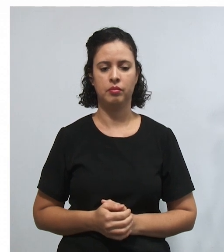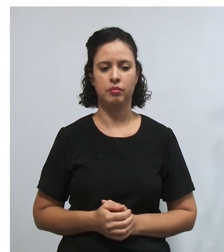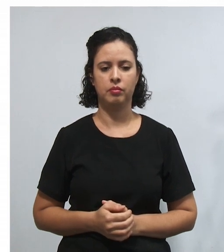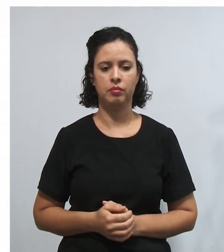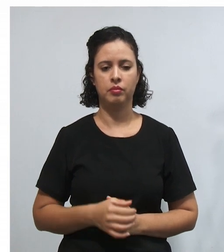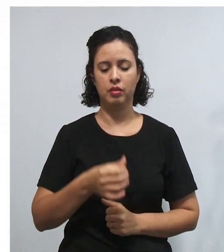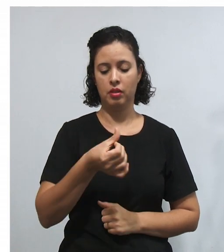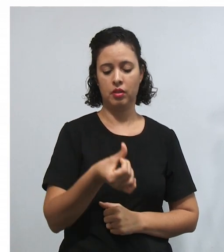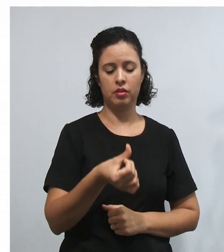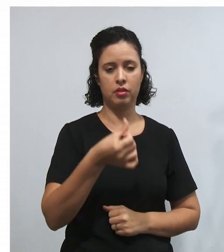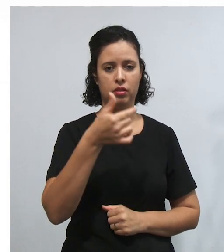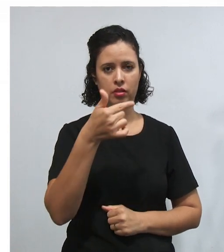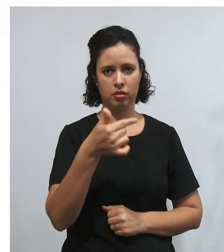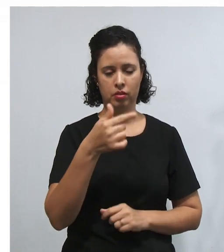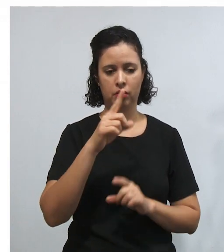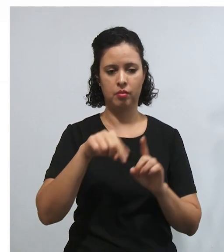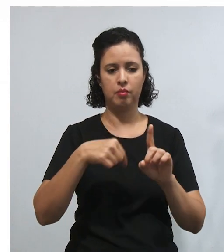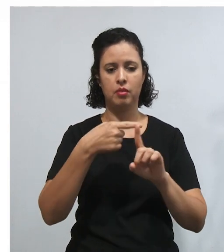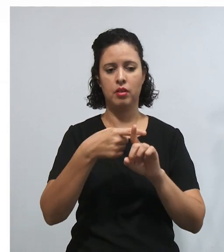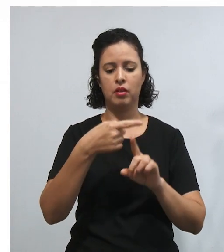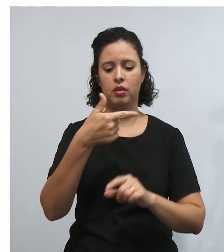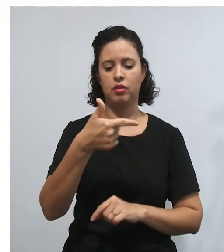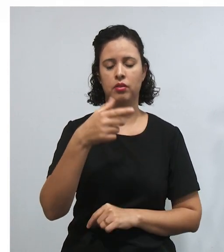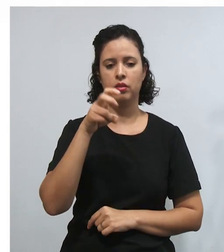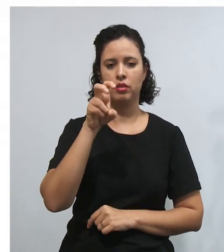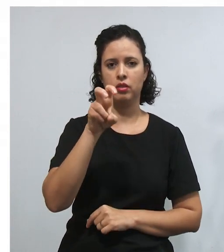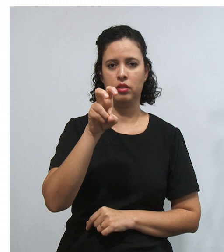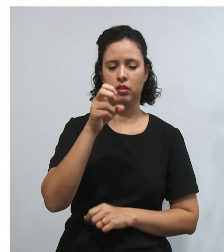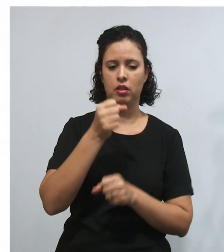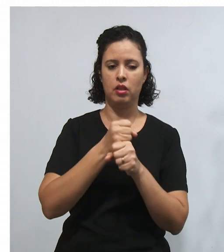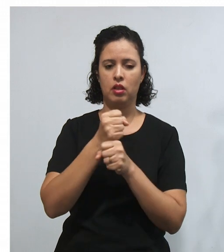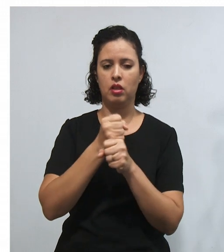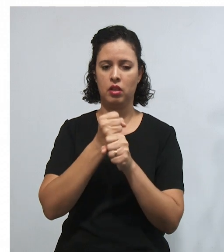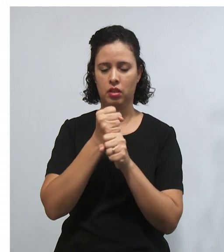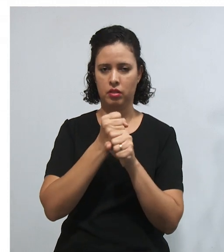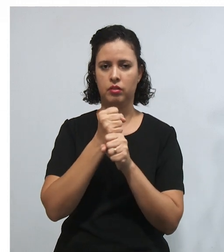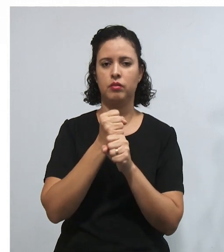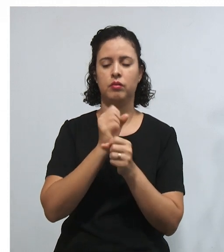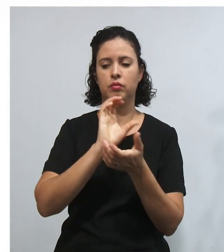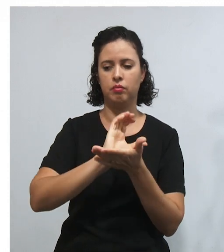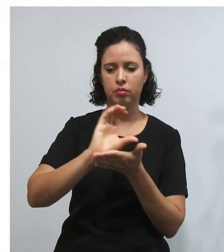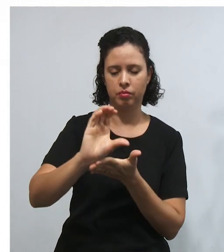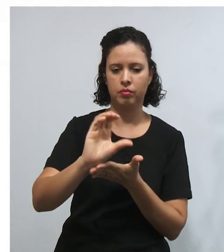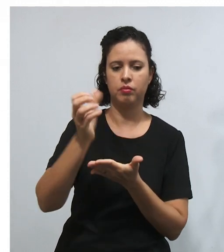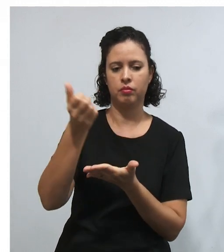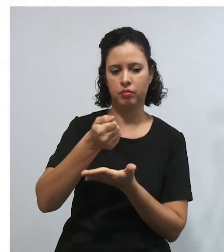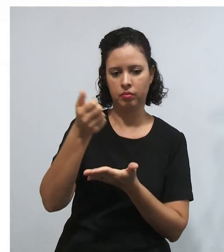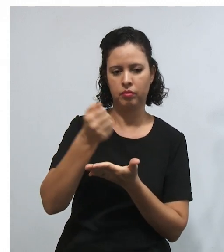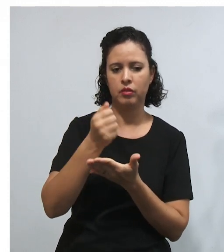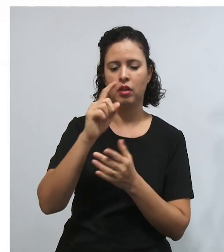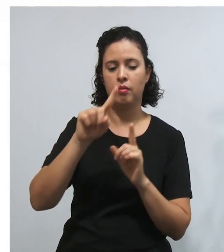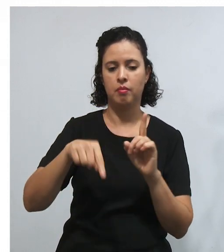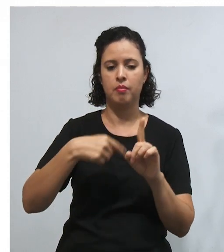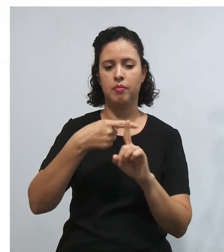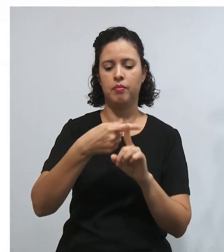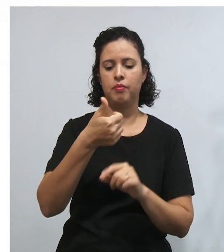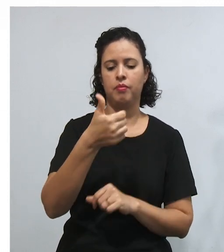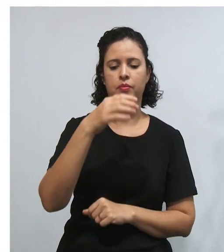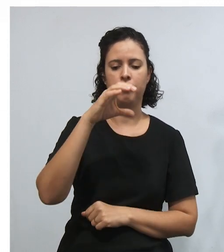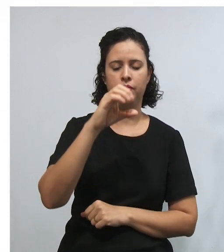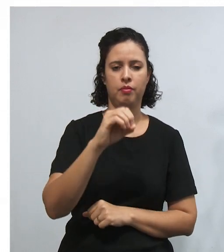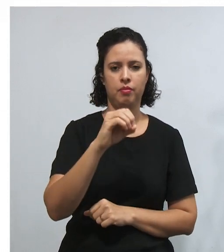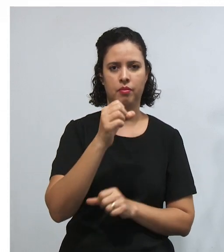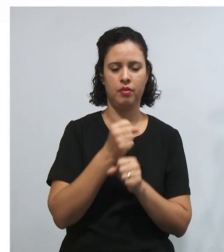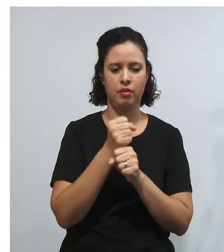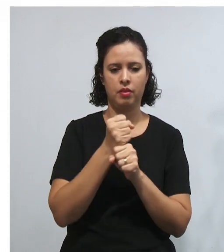passou a ser 62 anos, mais 25 anos de contribuição, mais